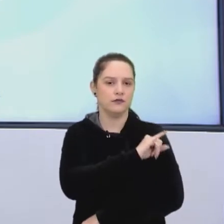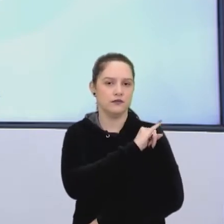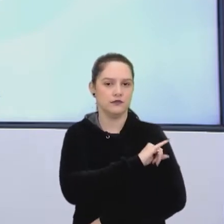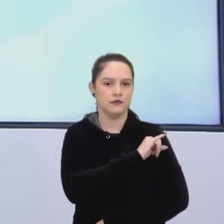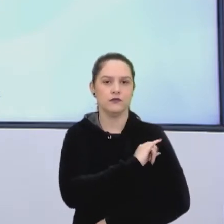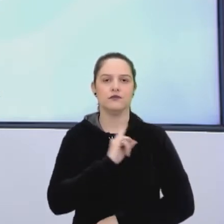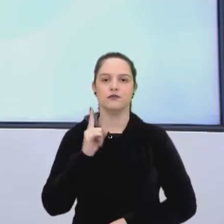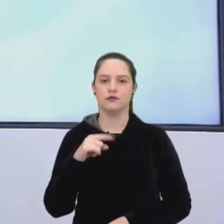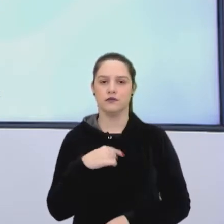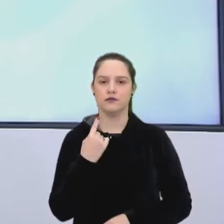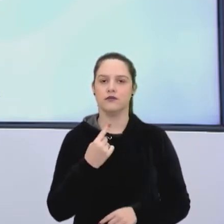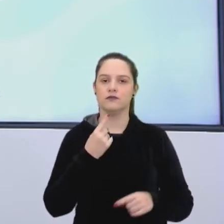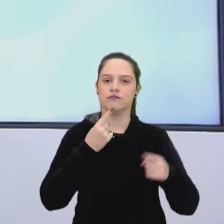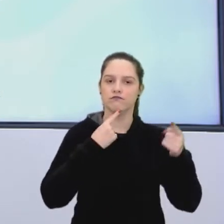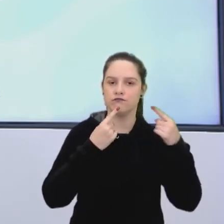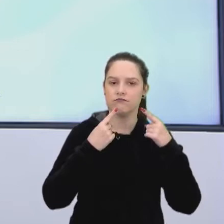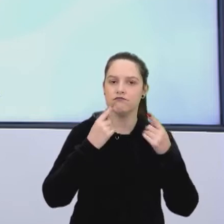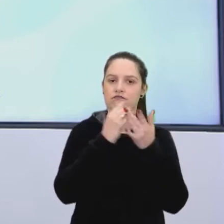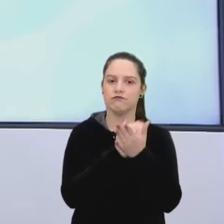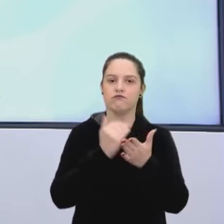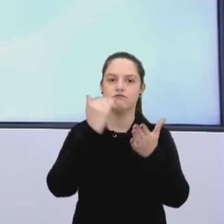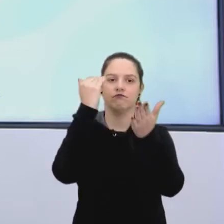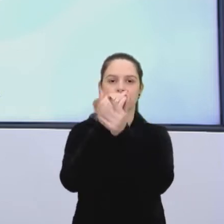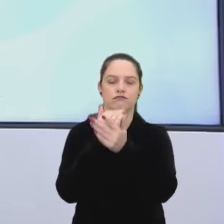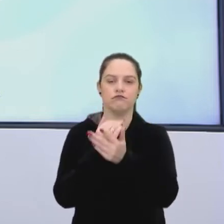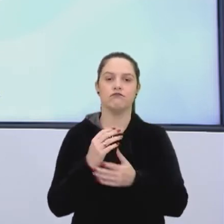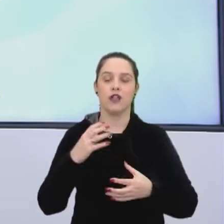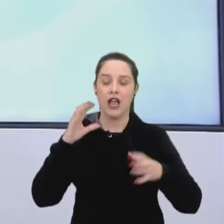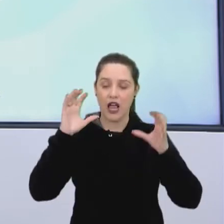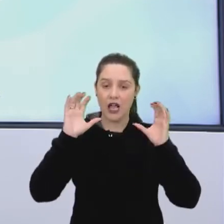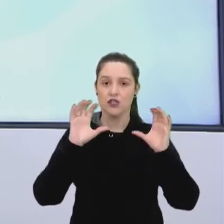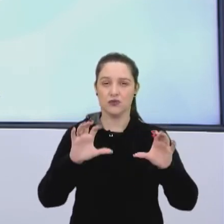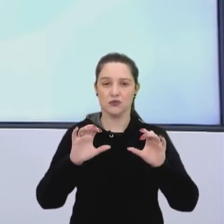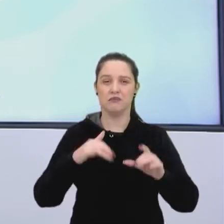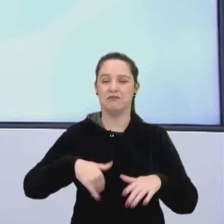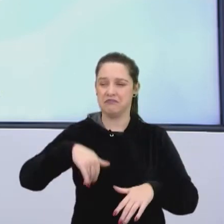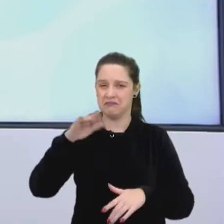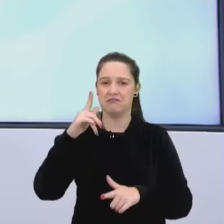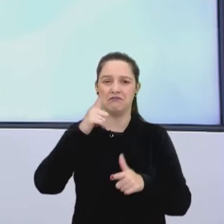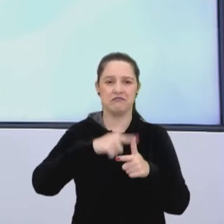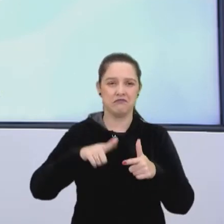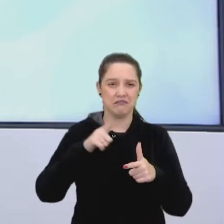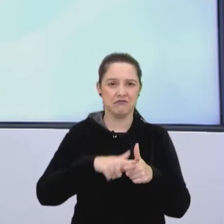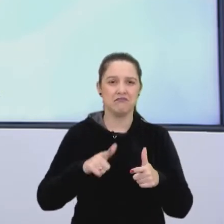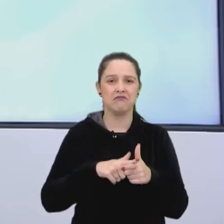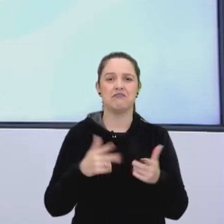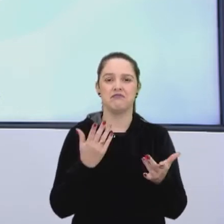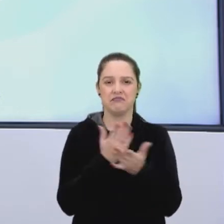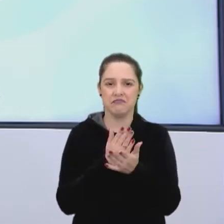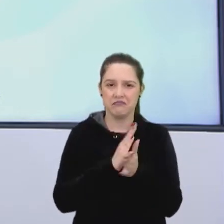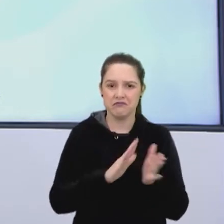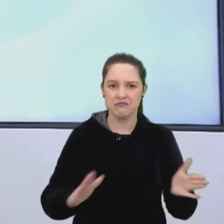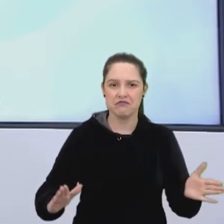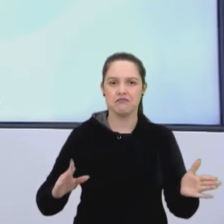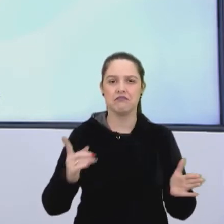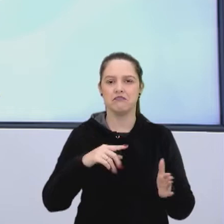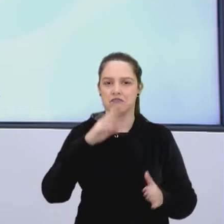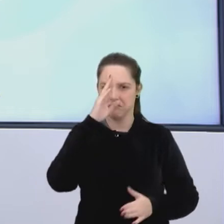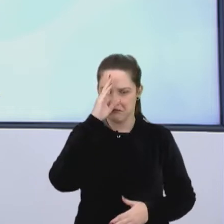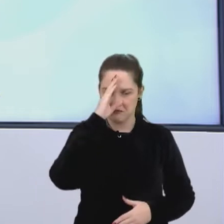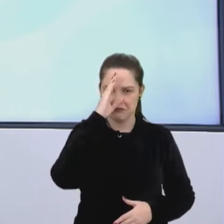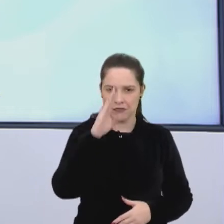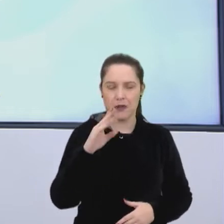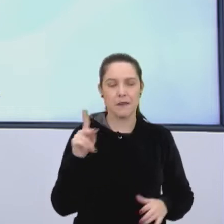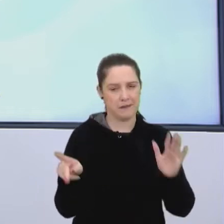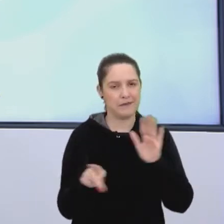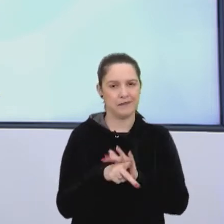se discutiu, né, com maior amplitude os problemas antrópicos, né, que acabam afetando diretamente a